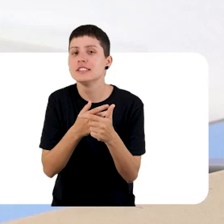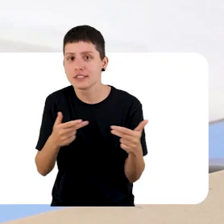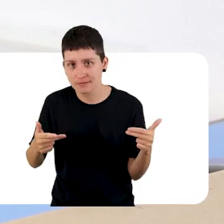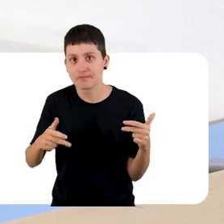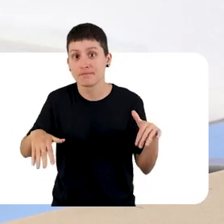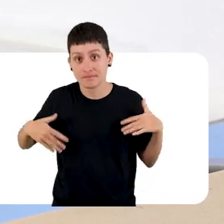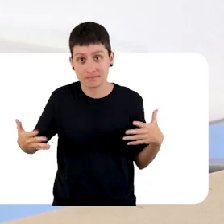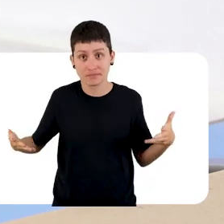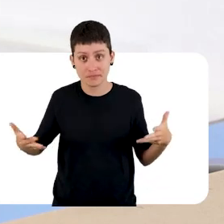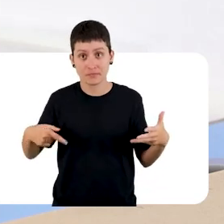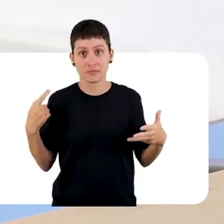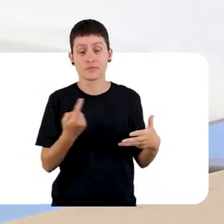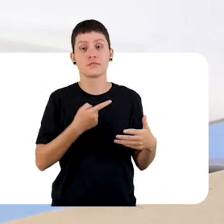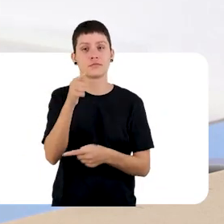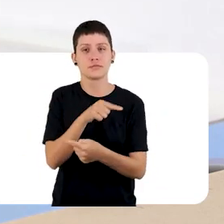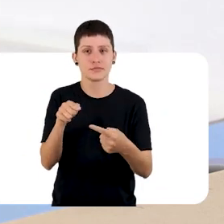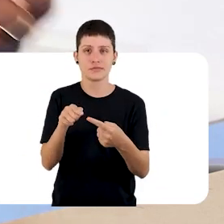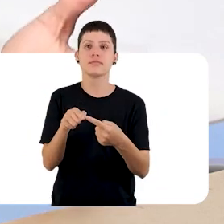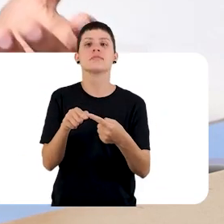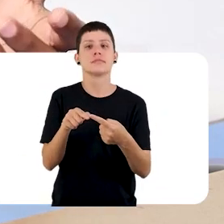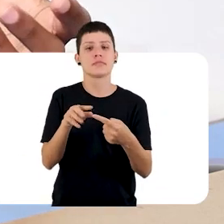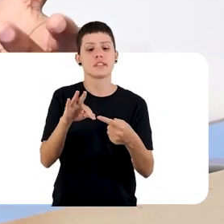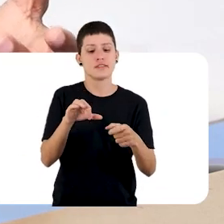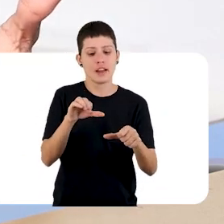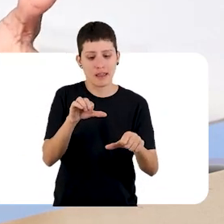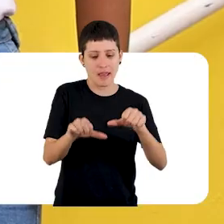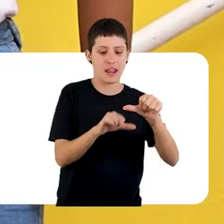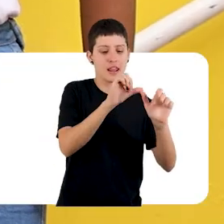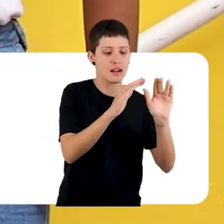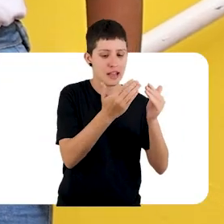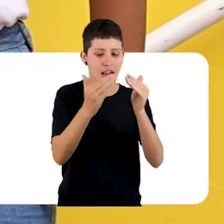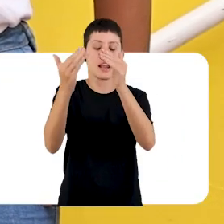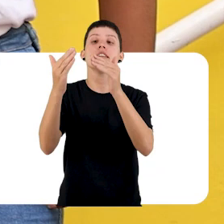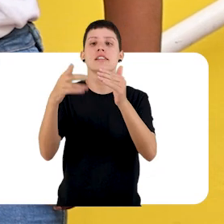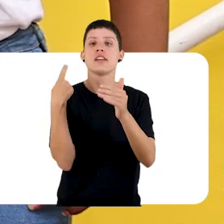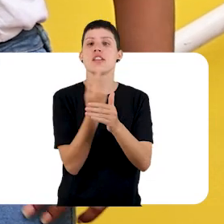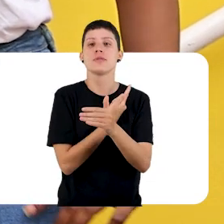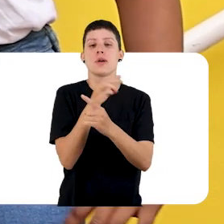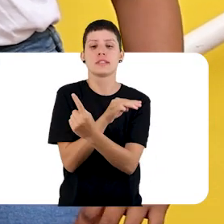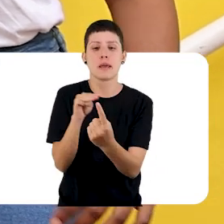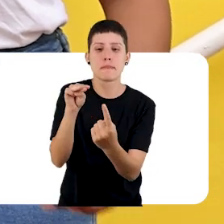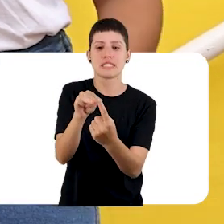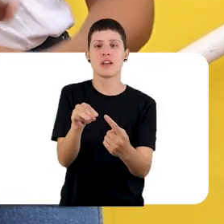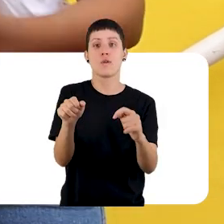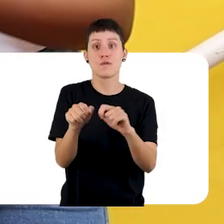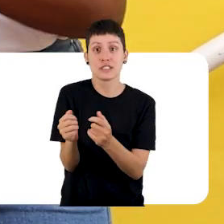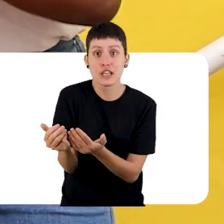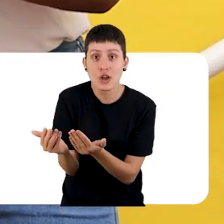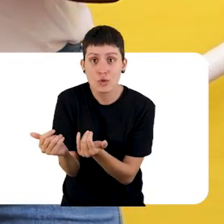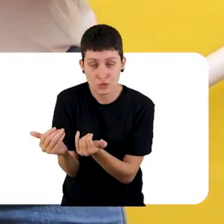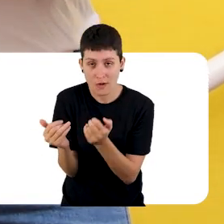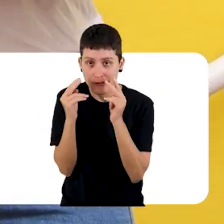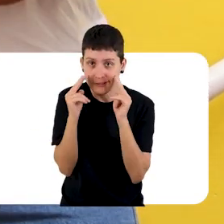Então, hoje nosso propósito é, nós dizemos, reprogramar a quebrada, né? Que é nossa missão, e fazer com que esse jovem olhar